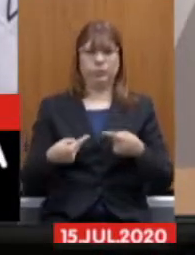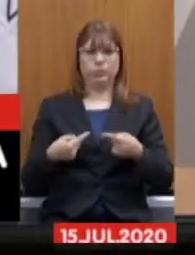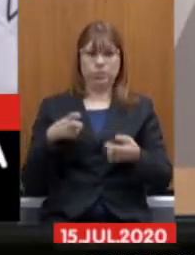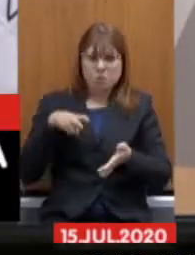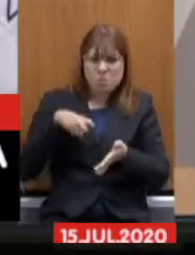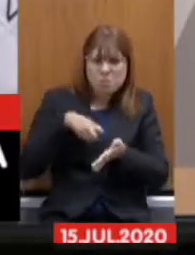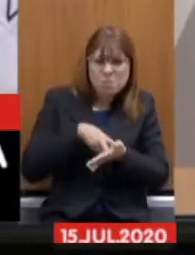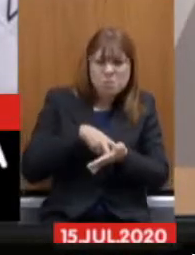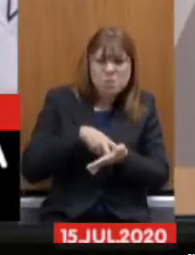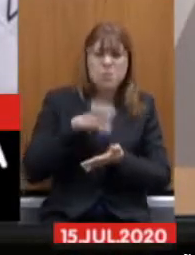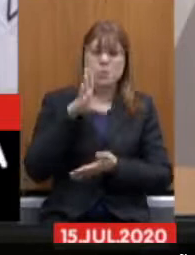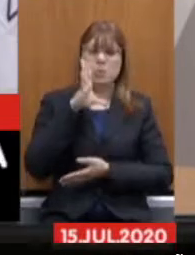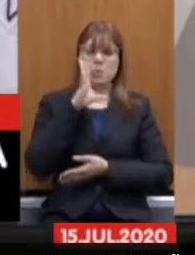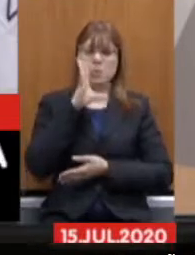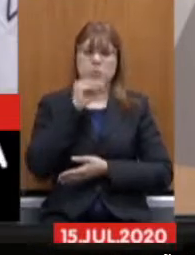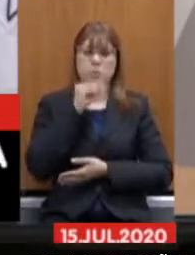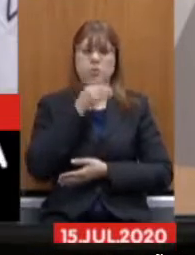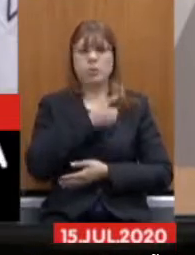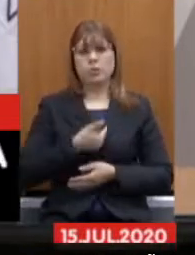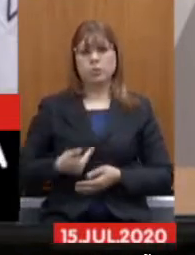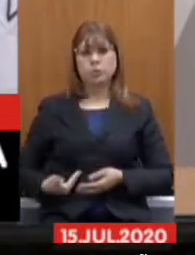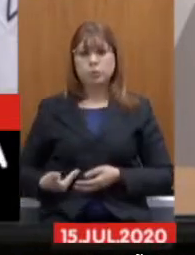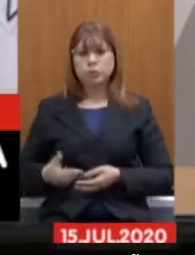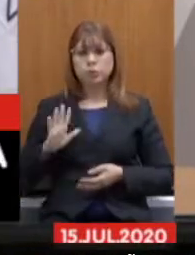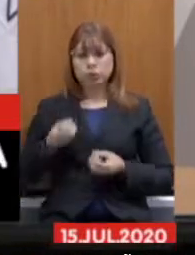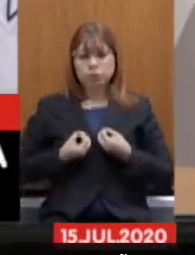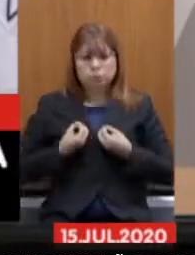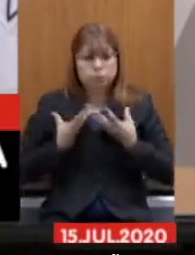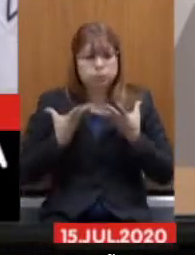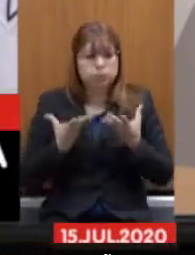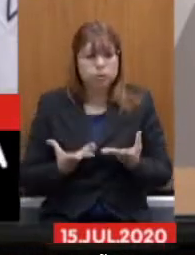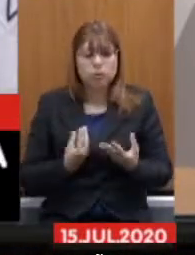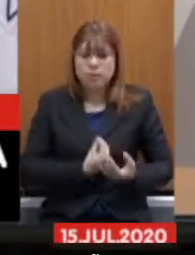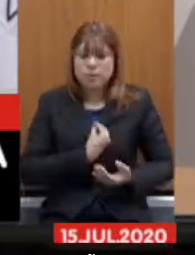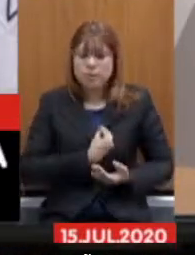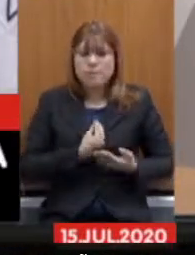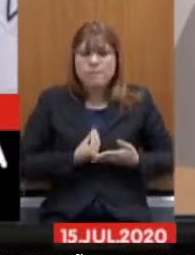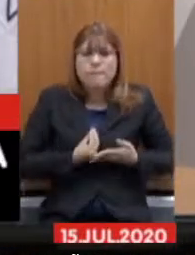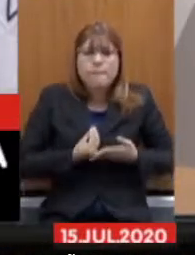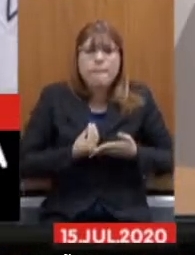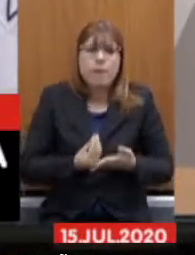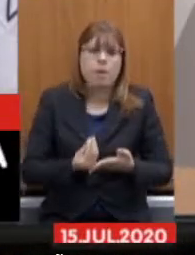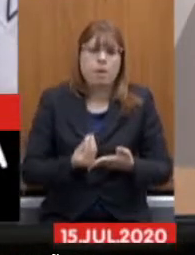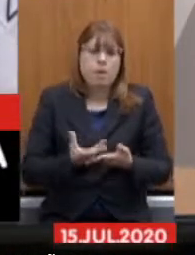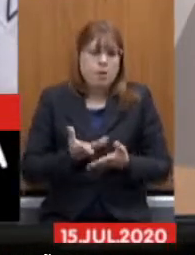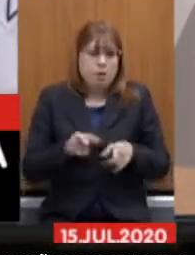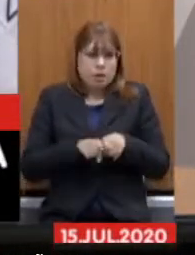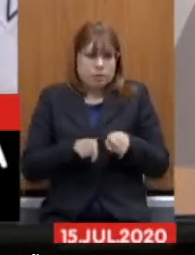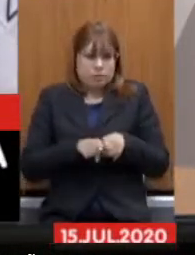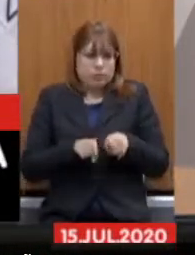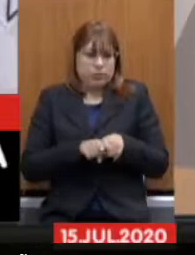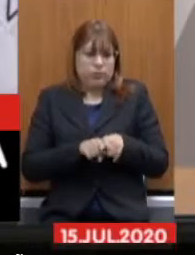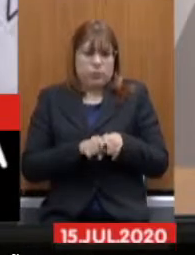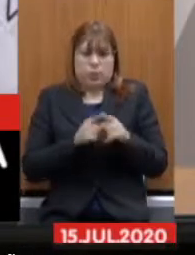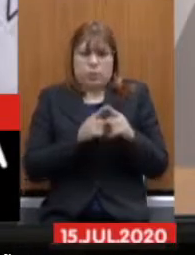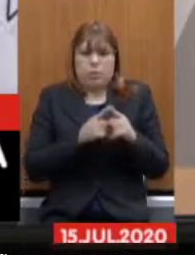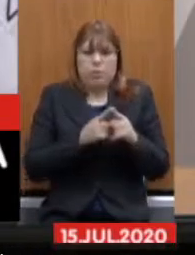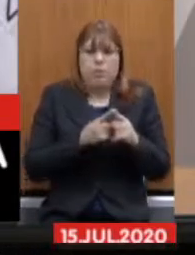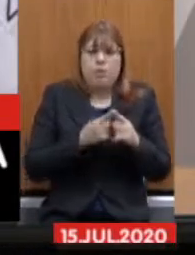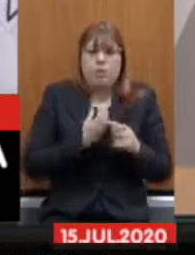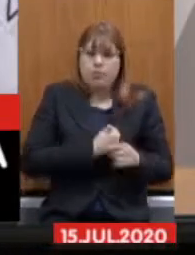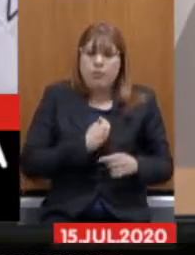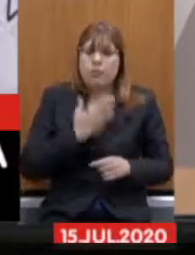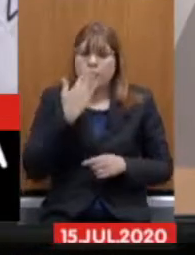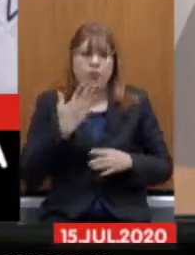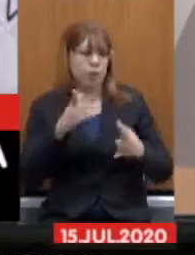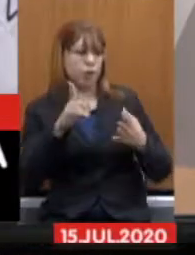penalização do servidor público que doou que doa que enfrenta pandemia que presta